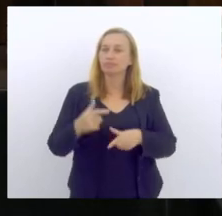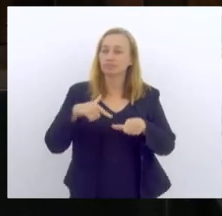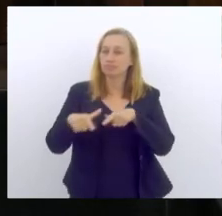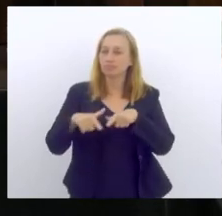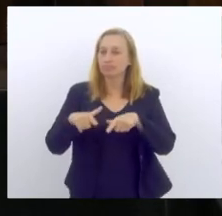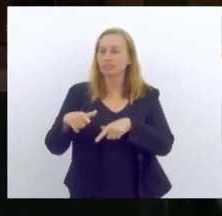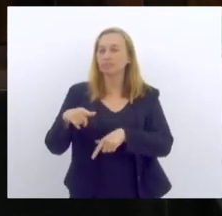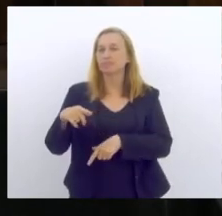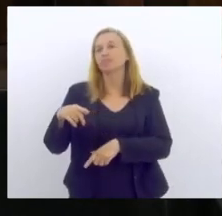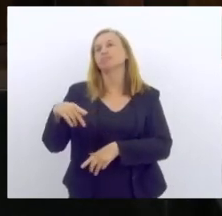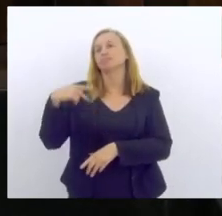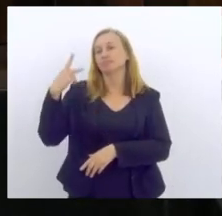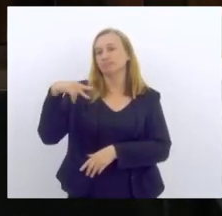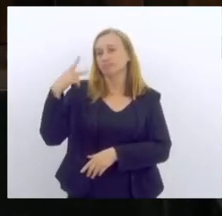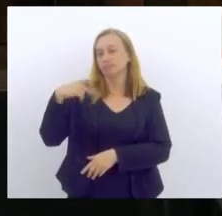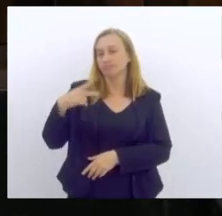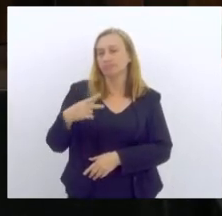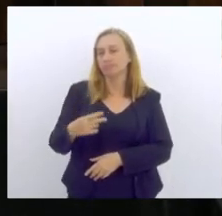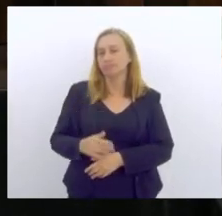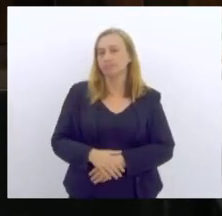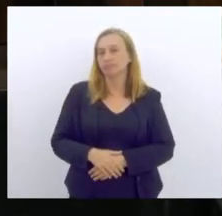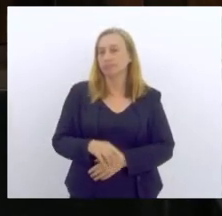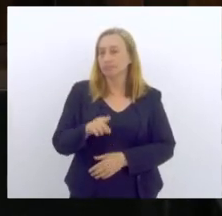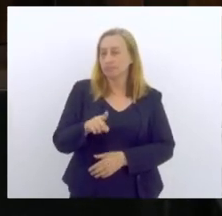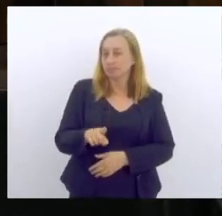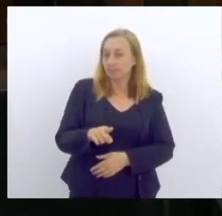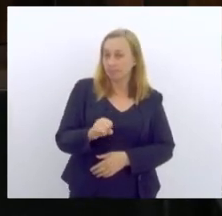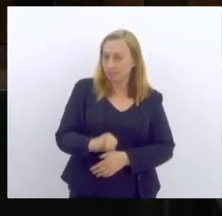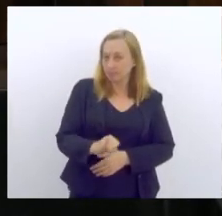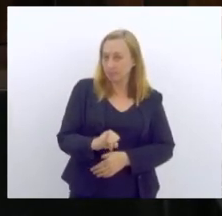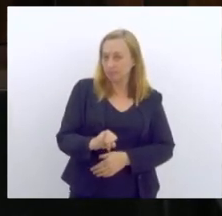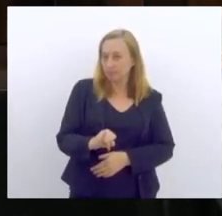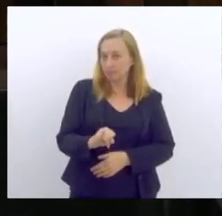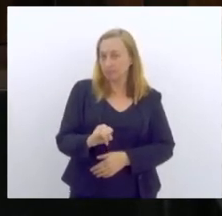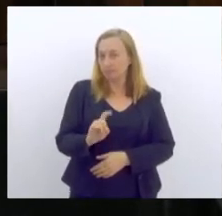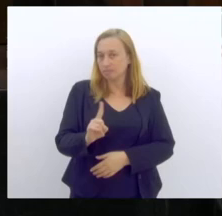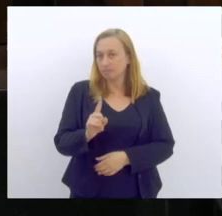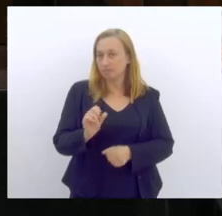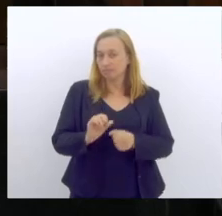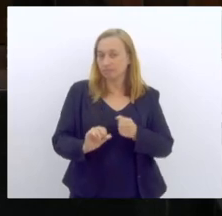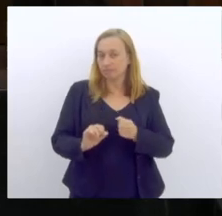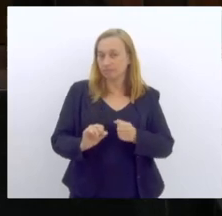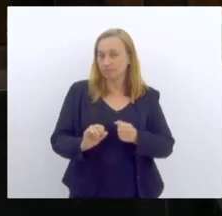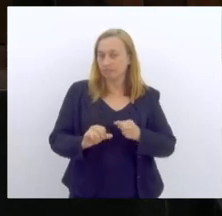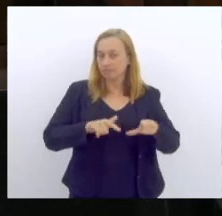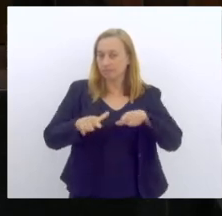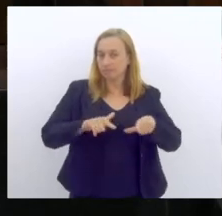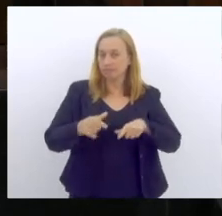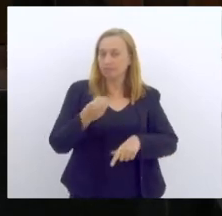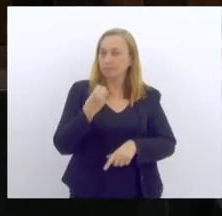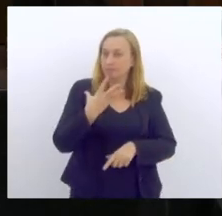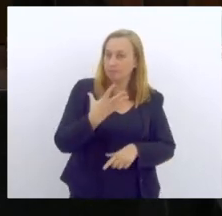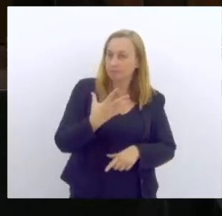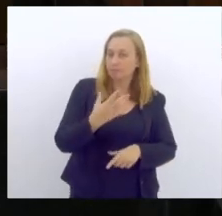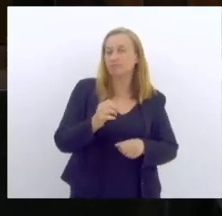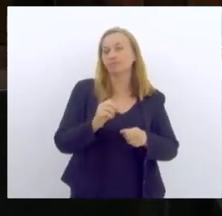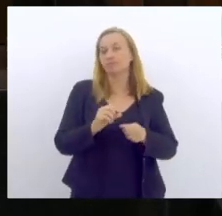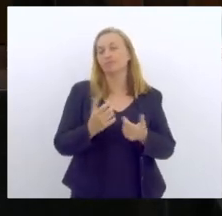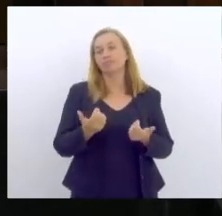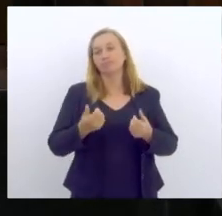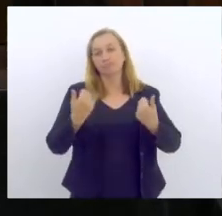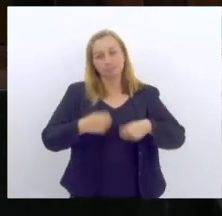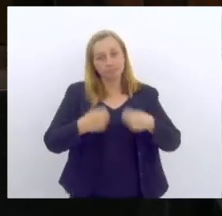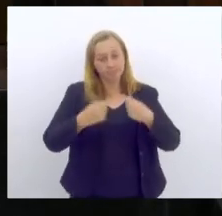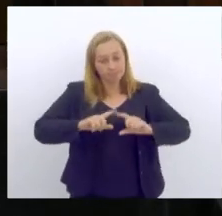a vida pública se você não fizer gostando se você não fizer com entusiasmo você não faz você tem que fazer política